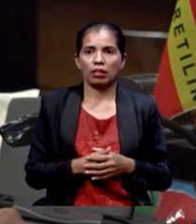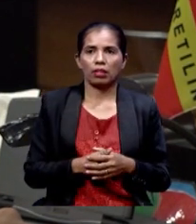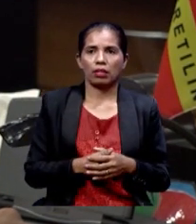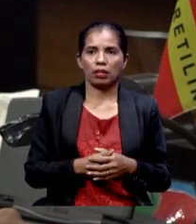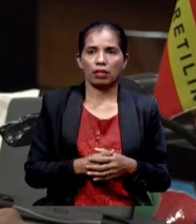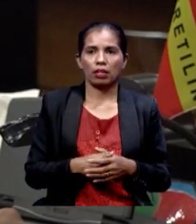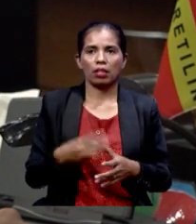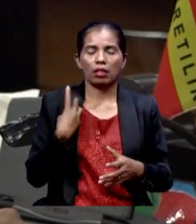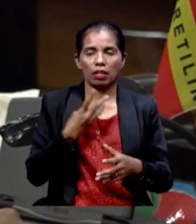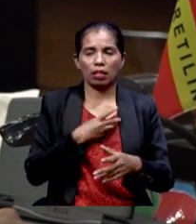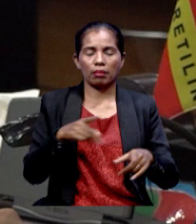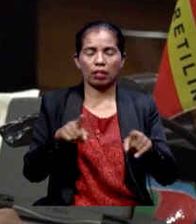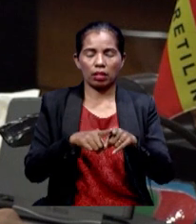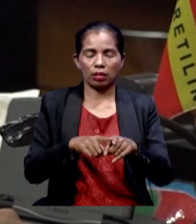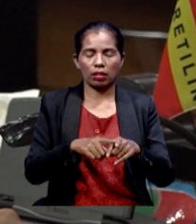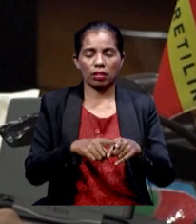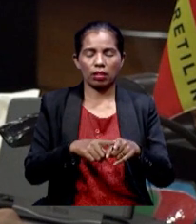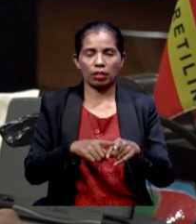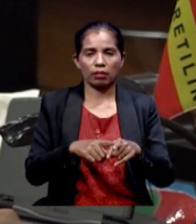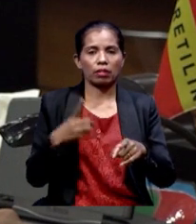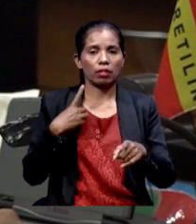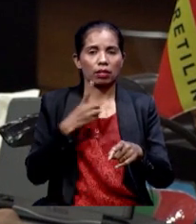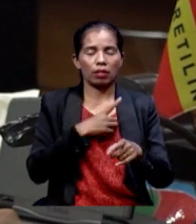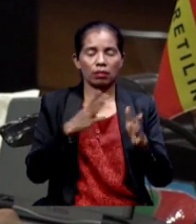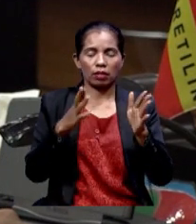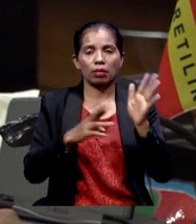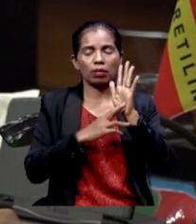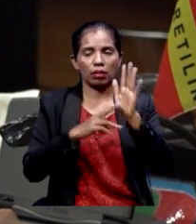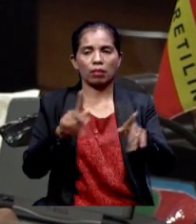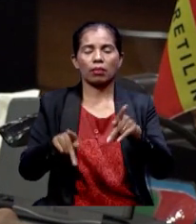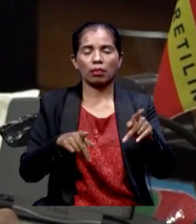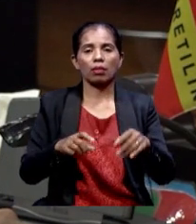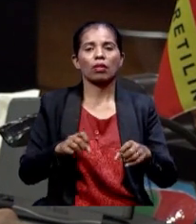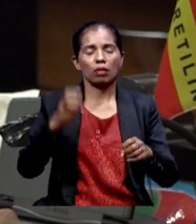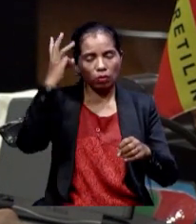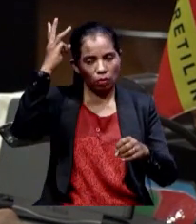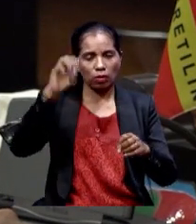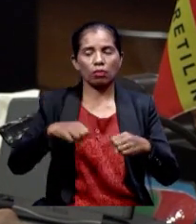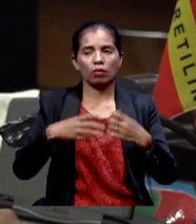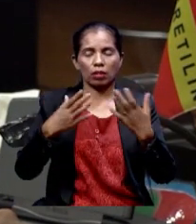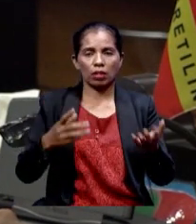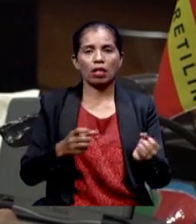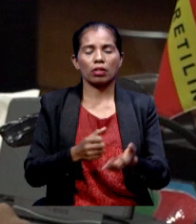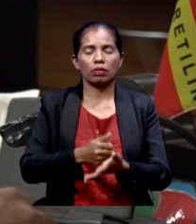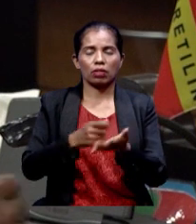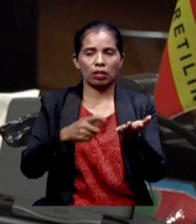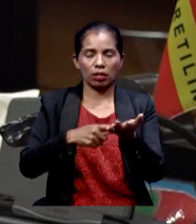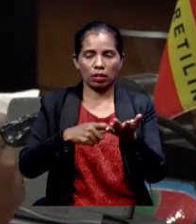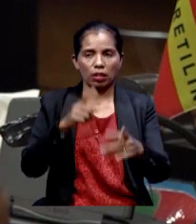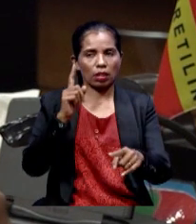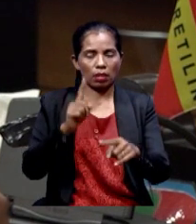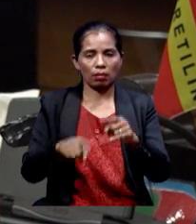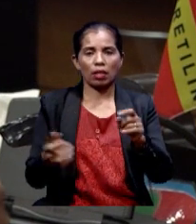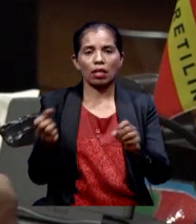A mim, a nesse deputado representante do povo, preocupa o insama que apoio técnico perito ser né. Levele